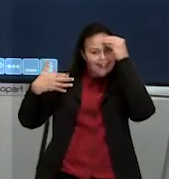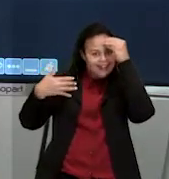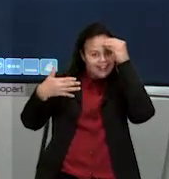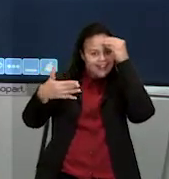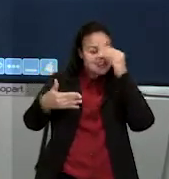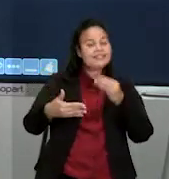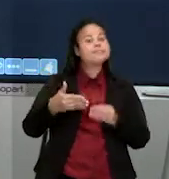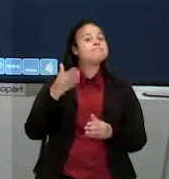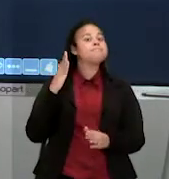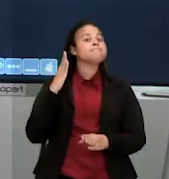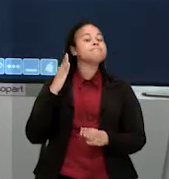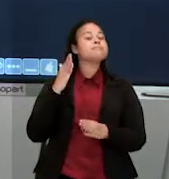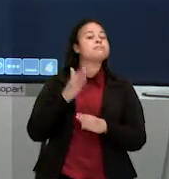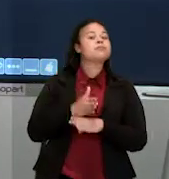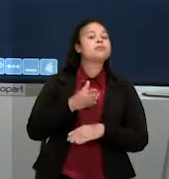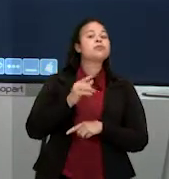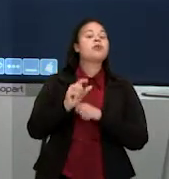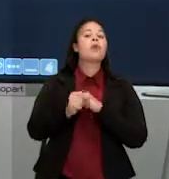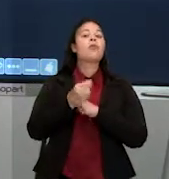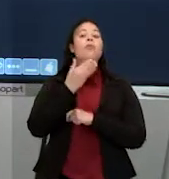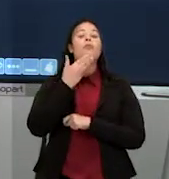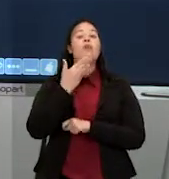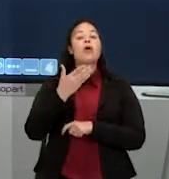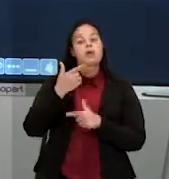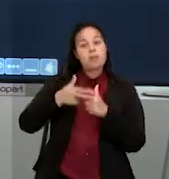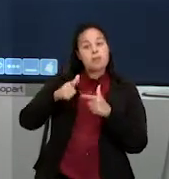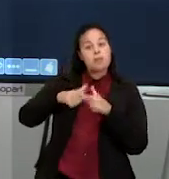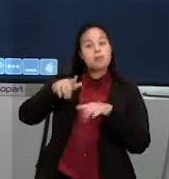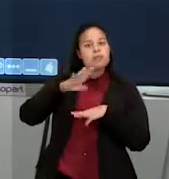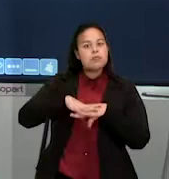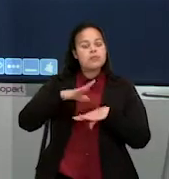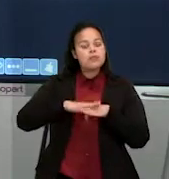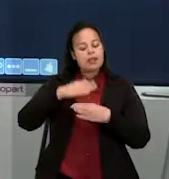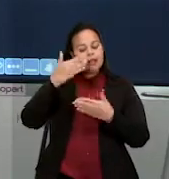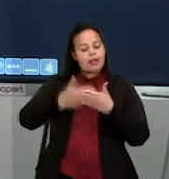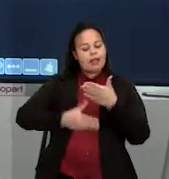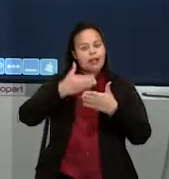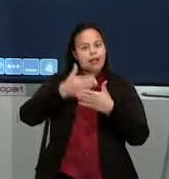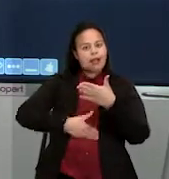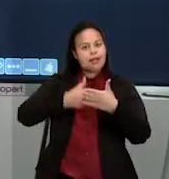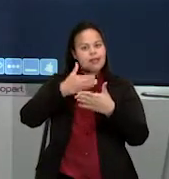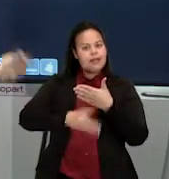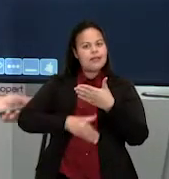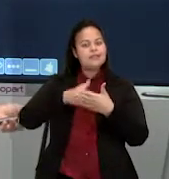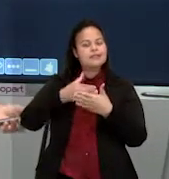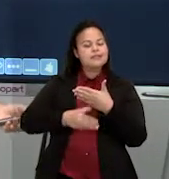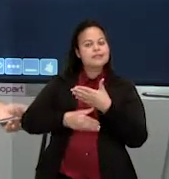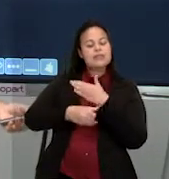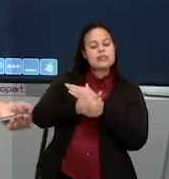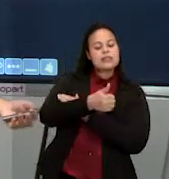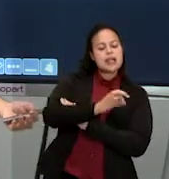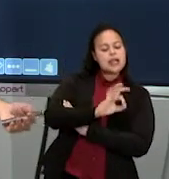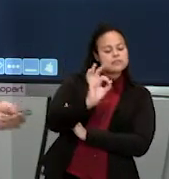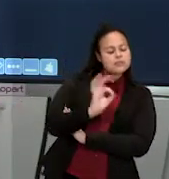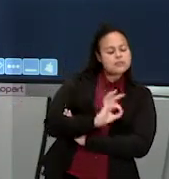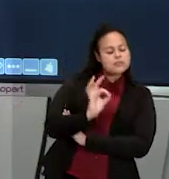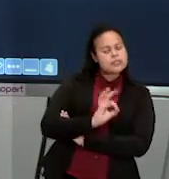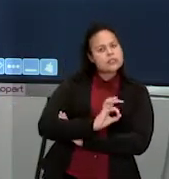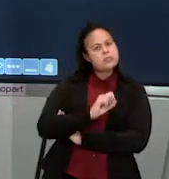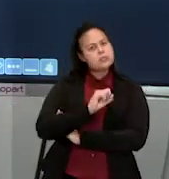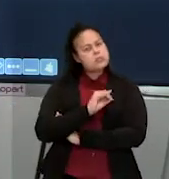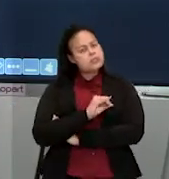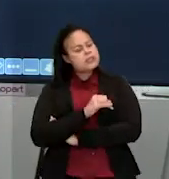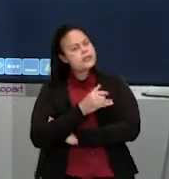chegar exatamente naqueles problemas onde a gente dá descontos sucessivos. Por exemplo, você ganha 10% se